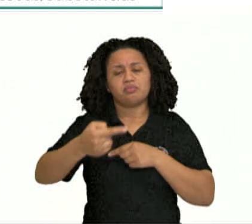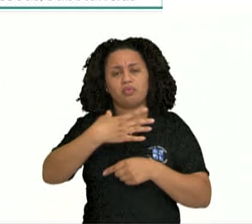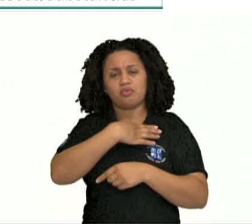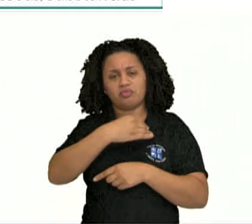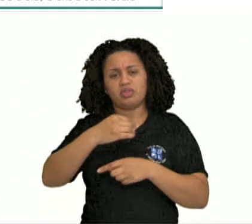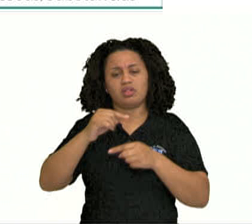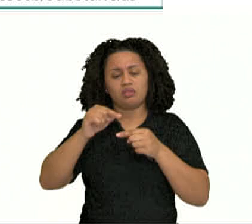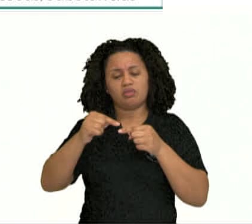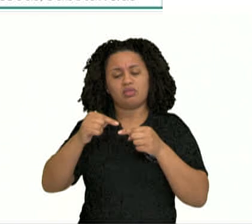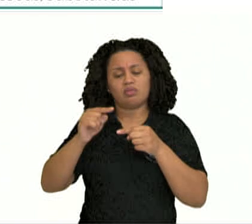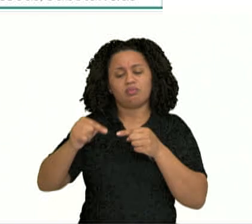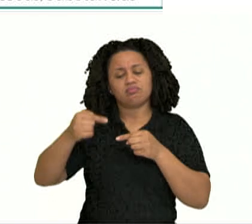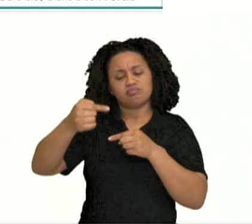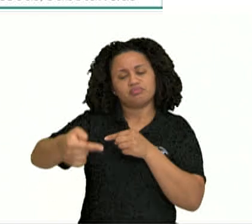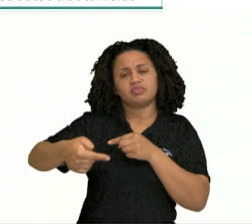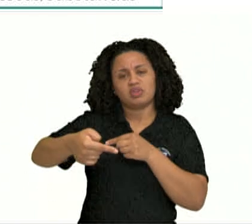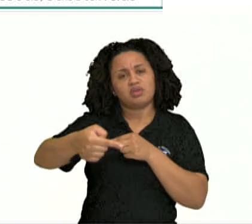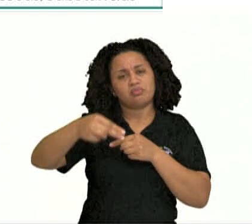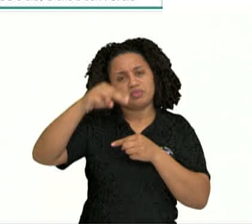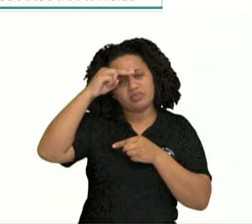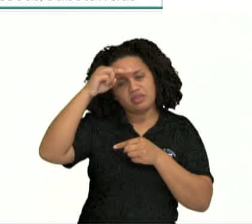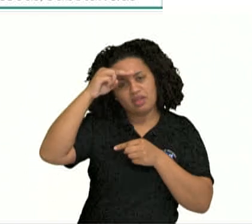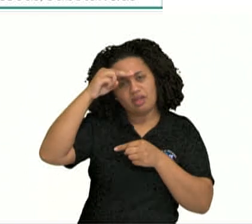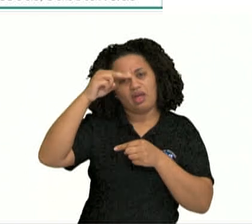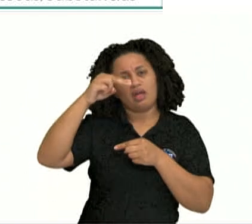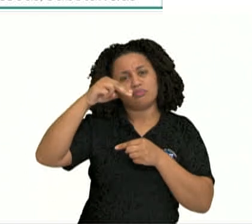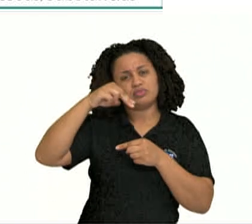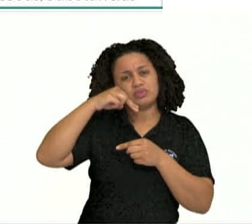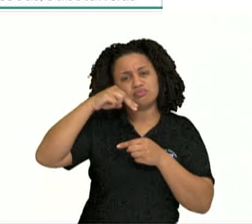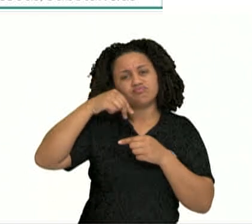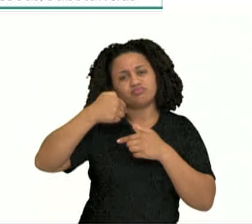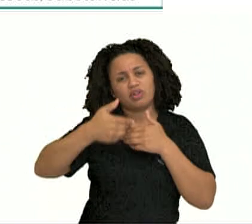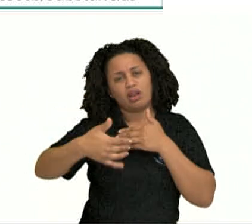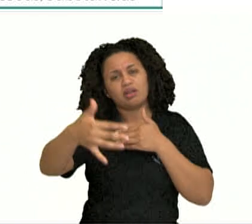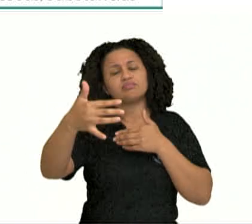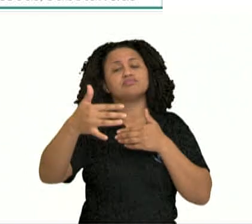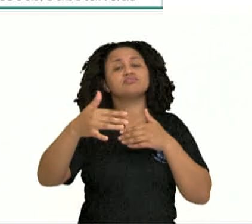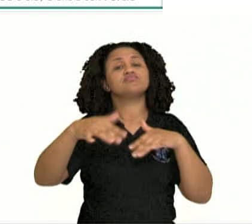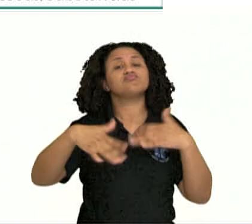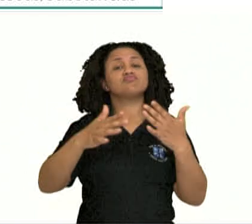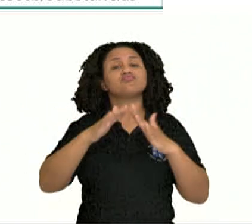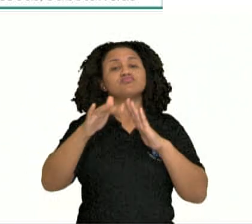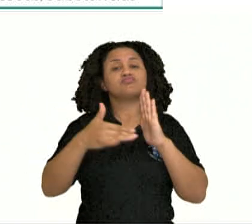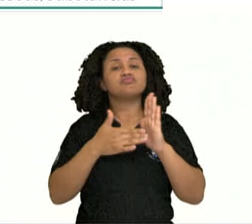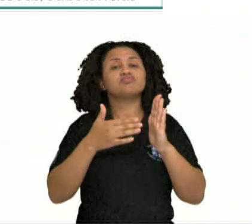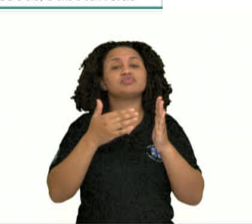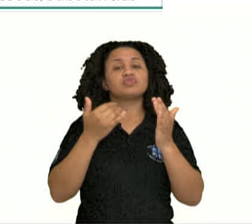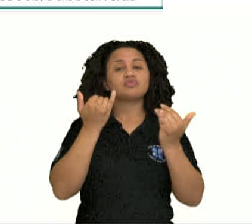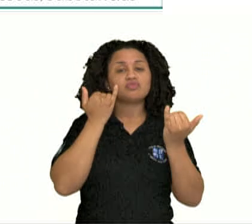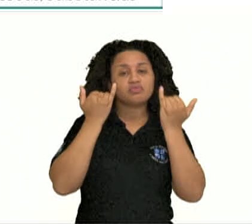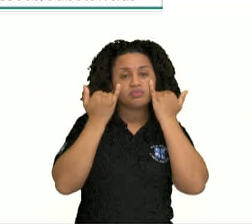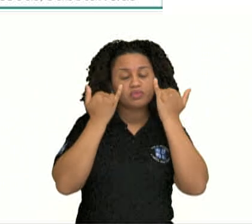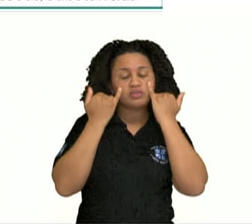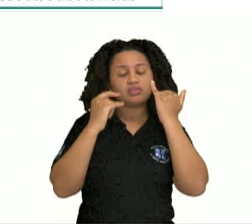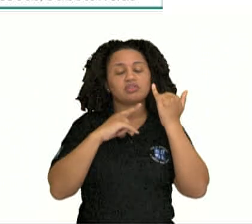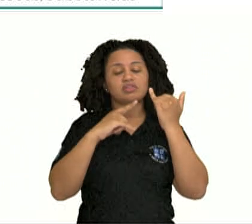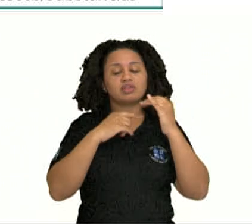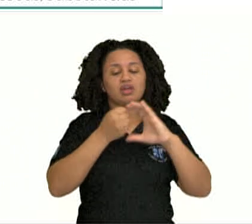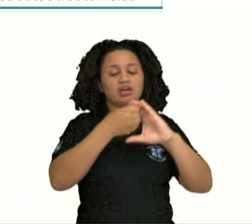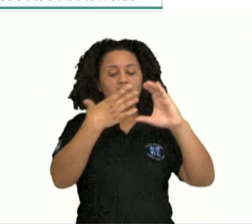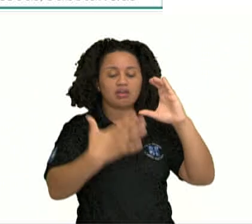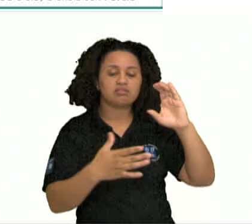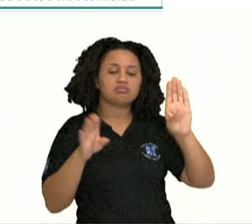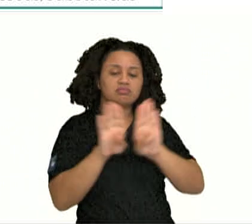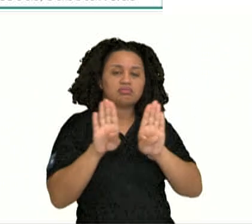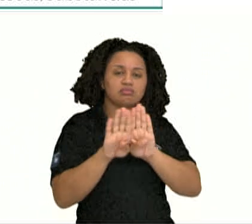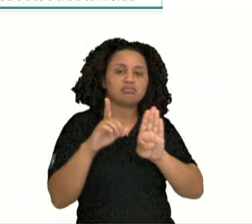de filho né pa Neto e assim vai indo tá aí assim dentro dessas informações tem as características e